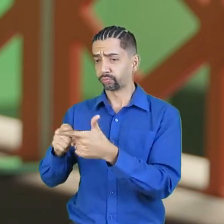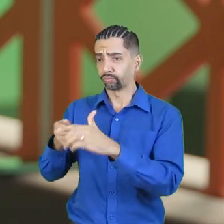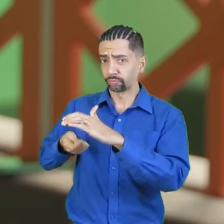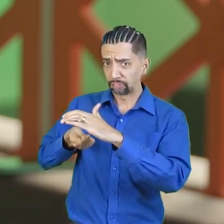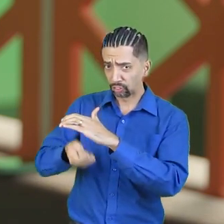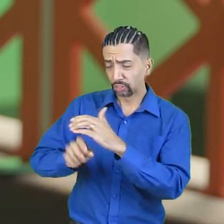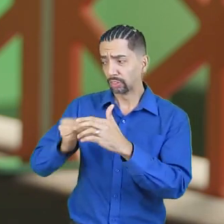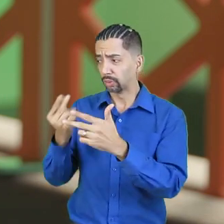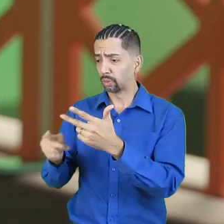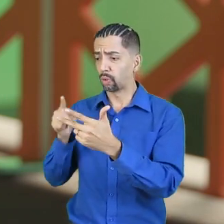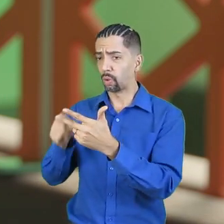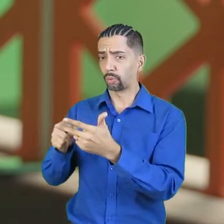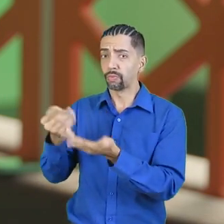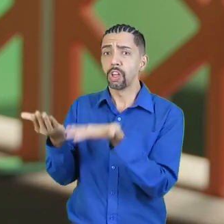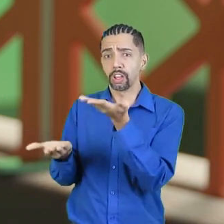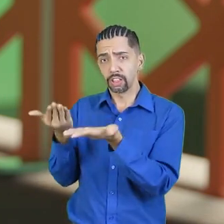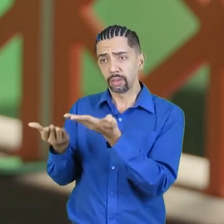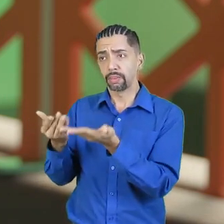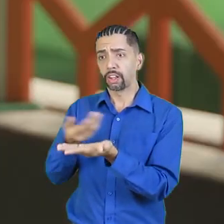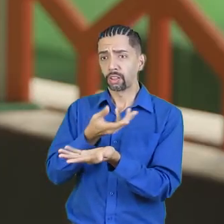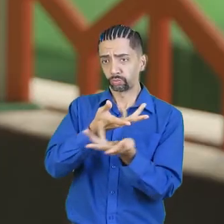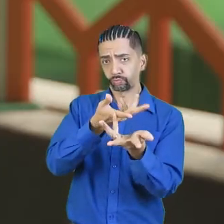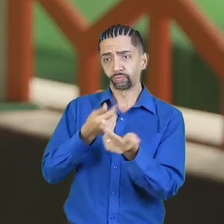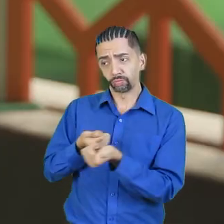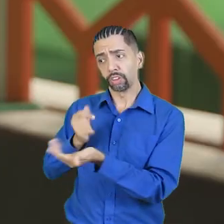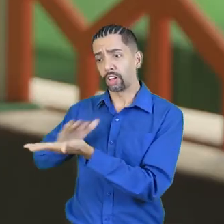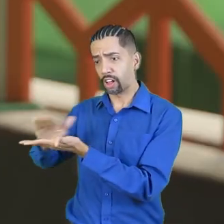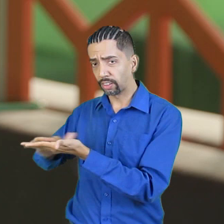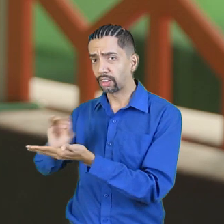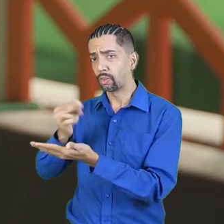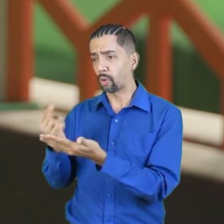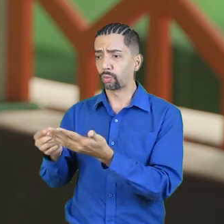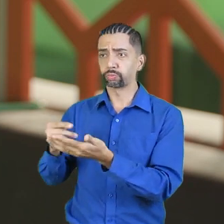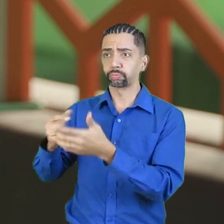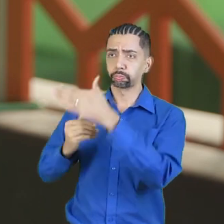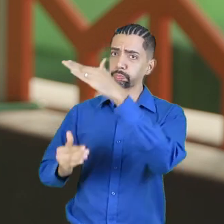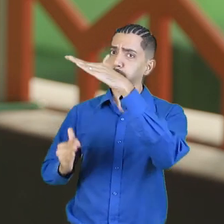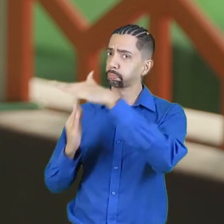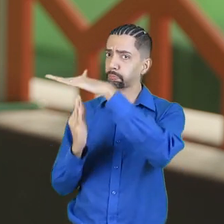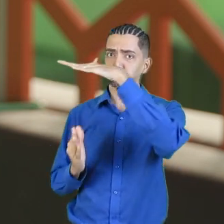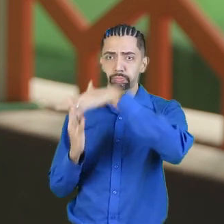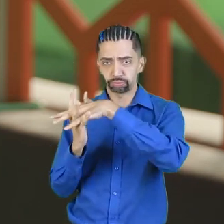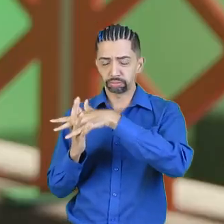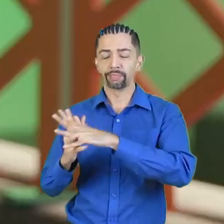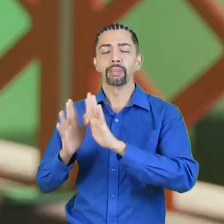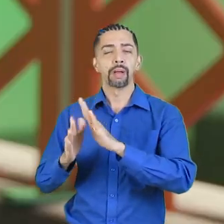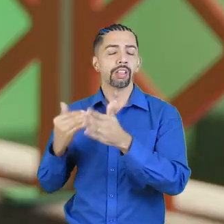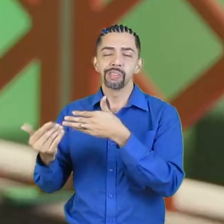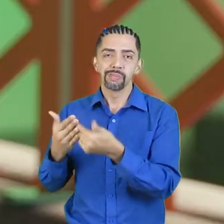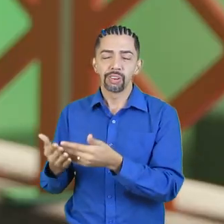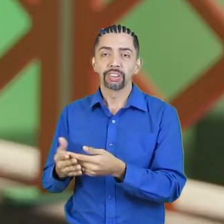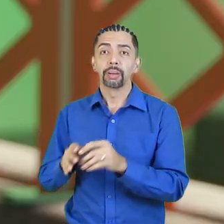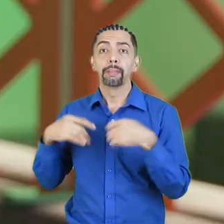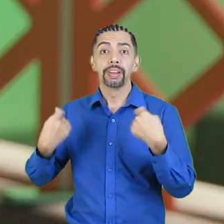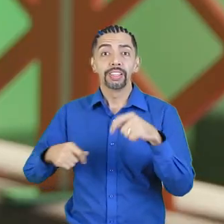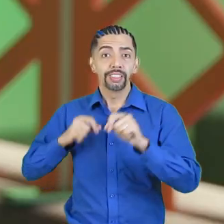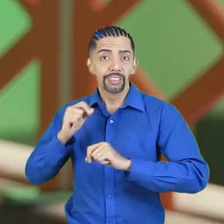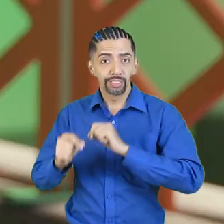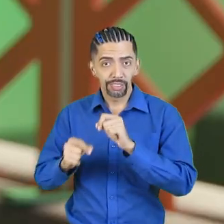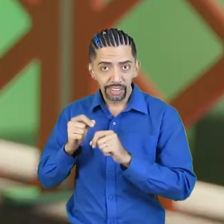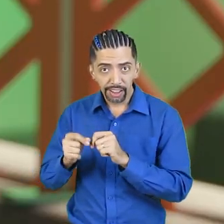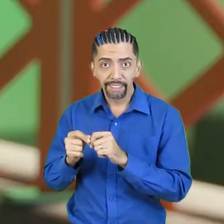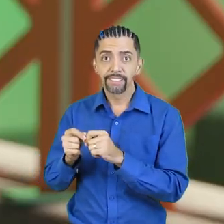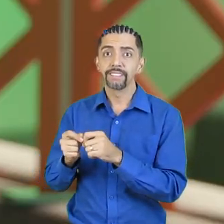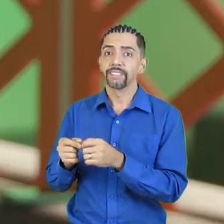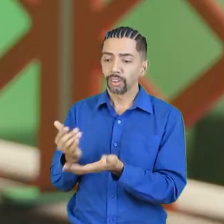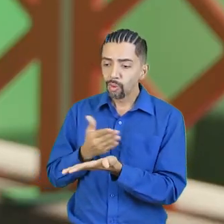super endividada, até equilibrada, ganha, gasta. Mas qualquer que seja esta situação financeira, é preciso dar